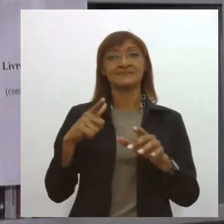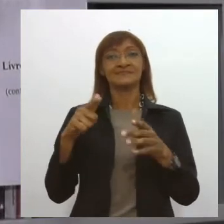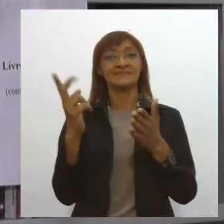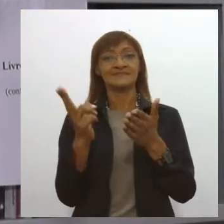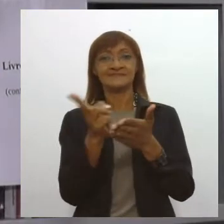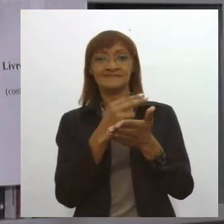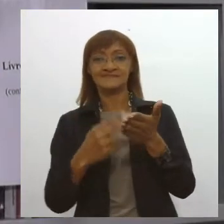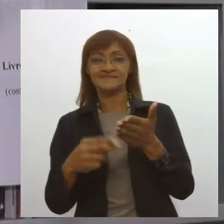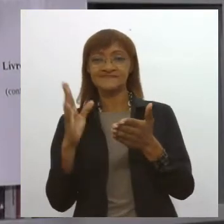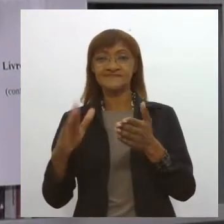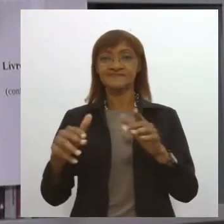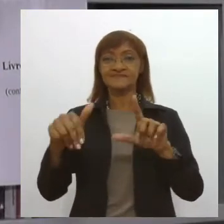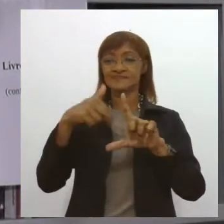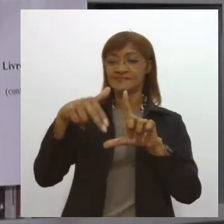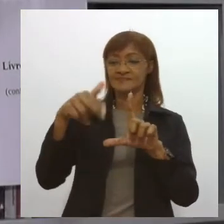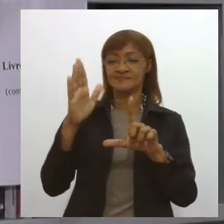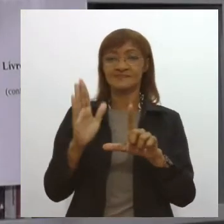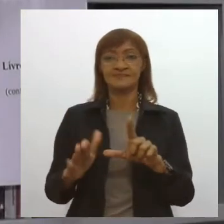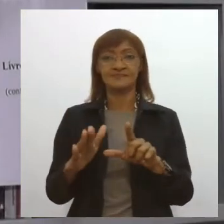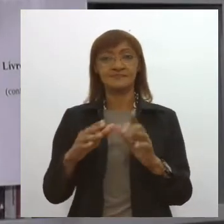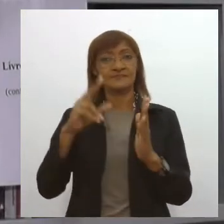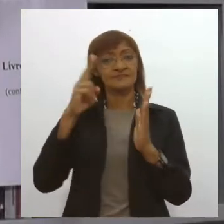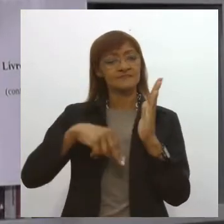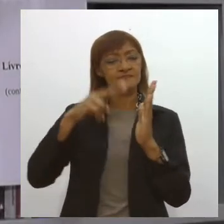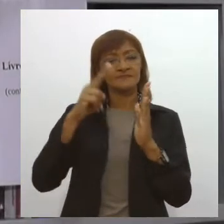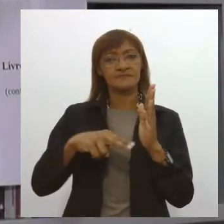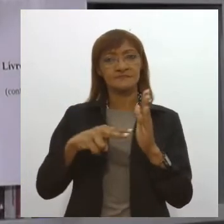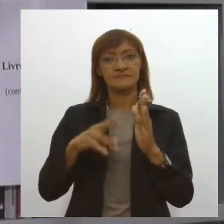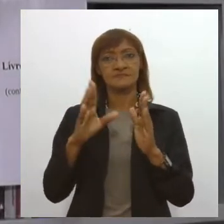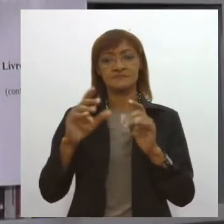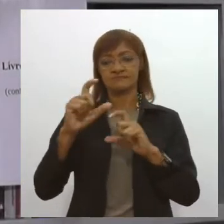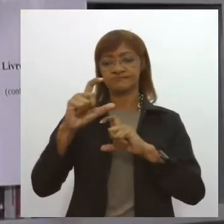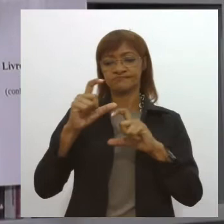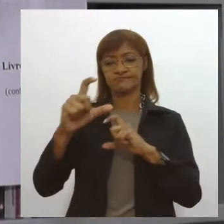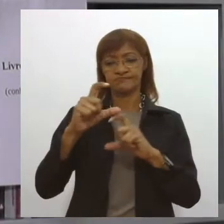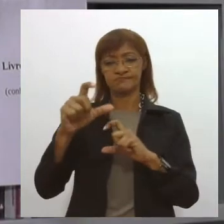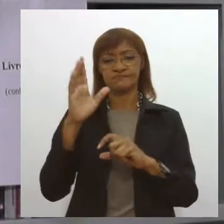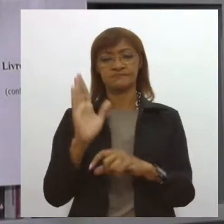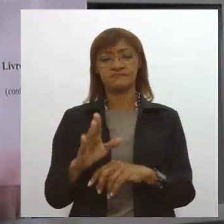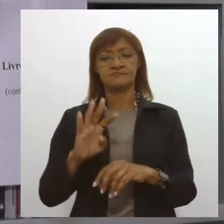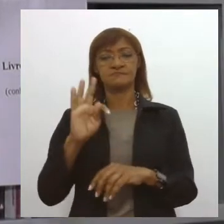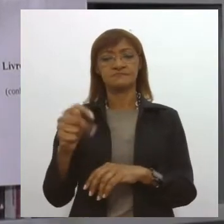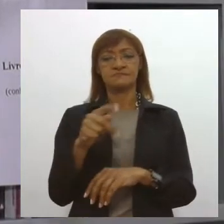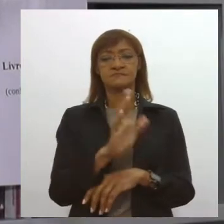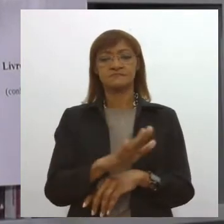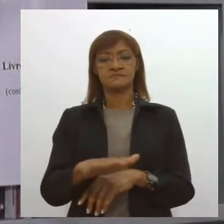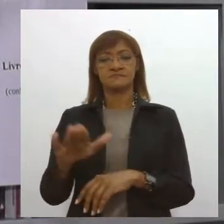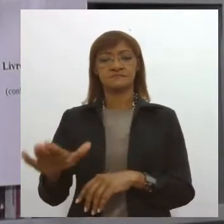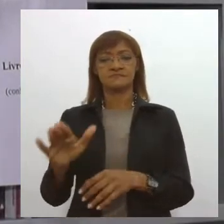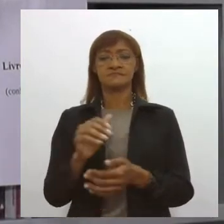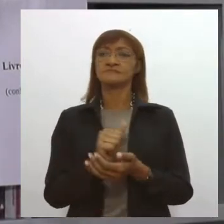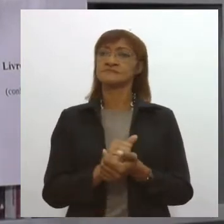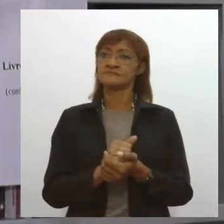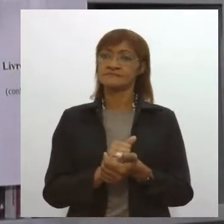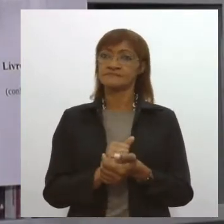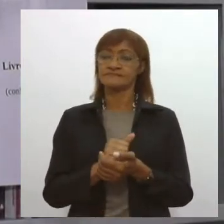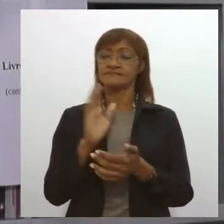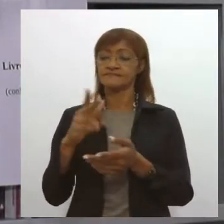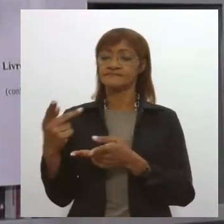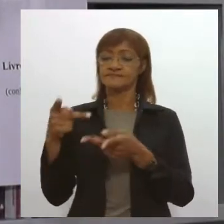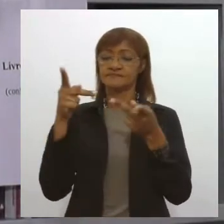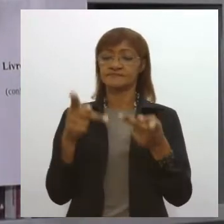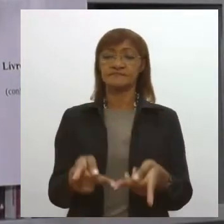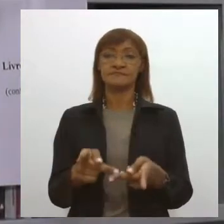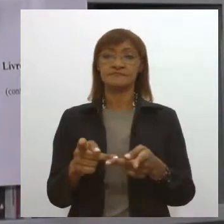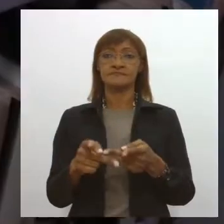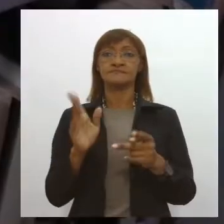quadrinhos, a gente tem esse tipo de leitura que a gente pode apresentar também para essas crianças que a escola costuma trazer para visitar as dependências do